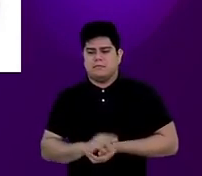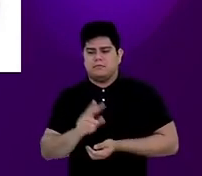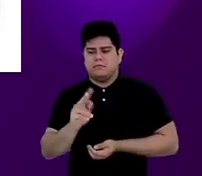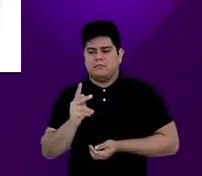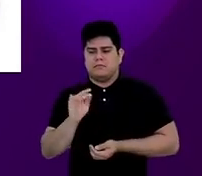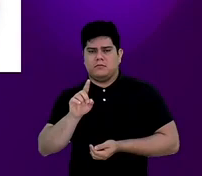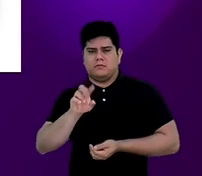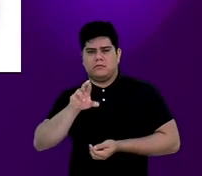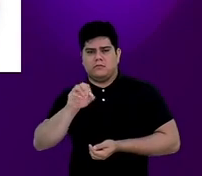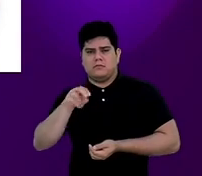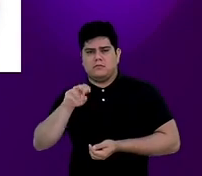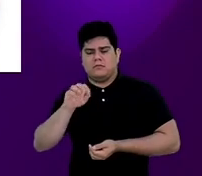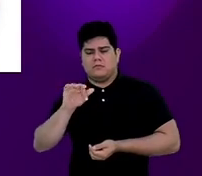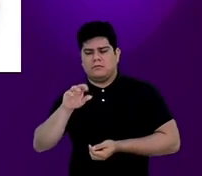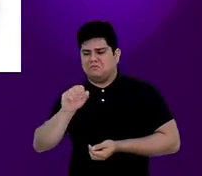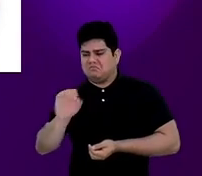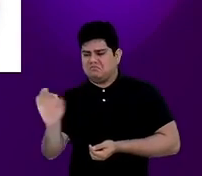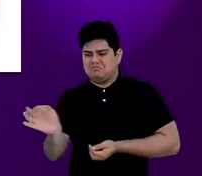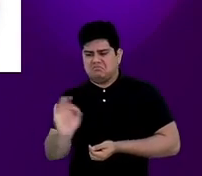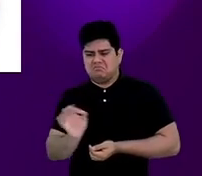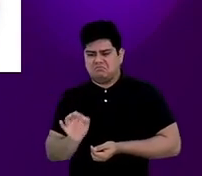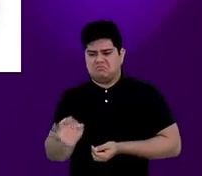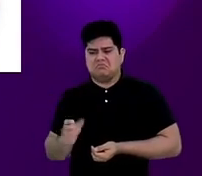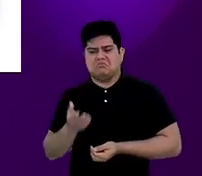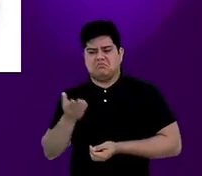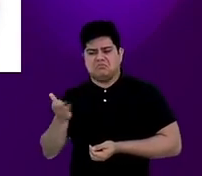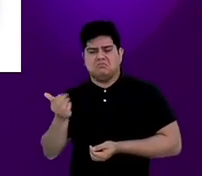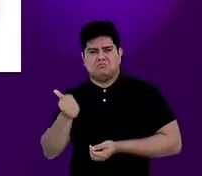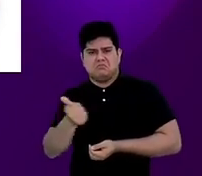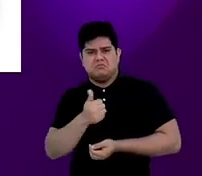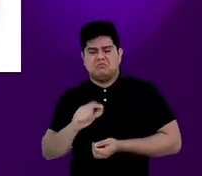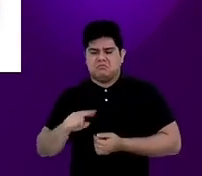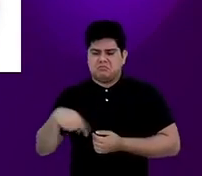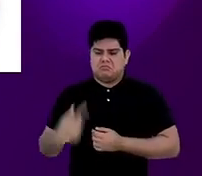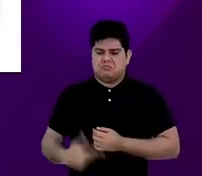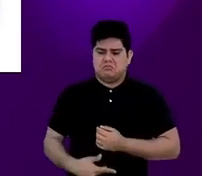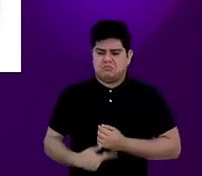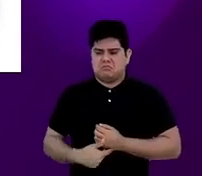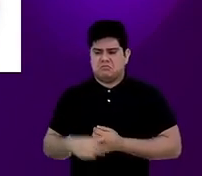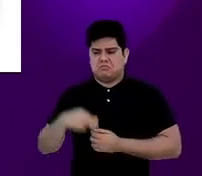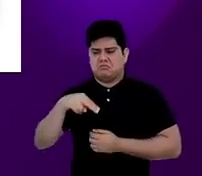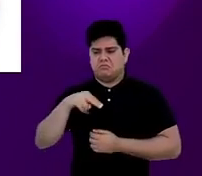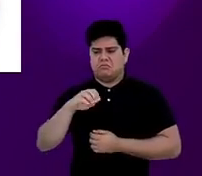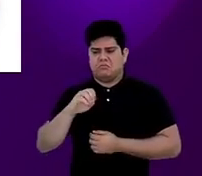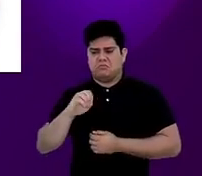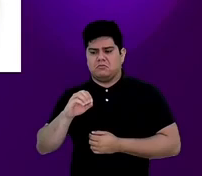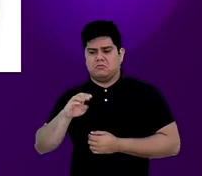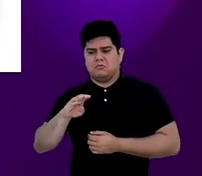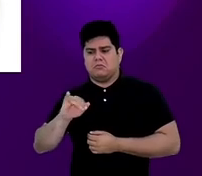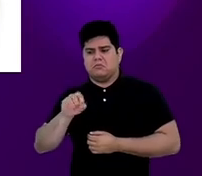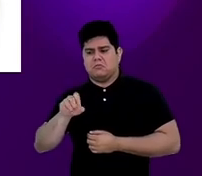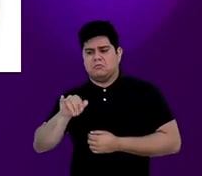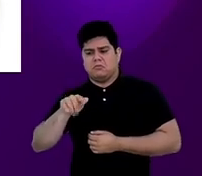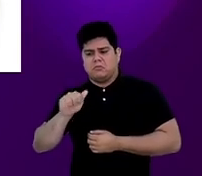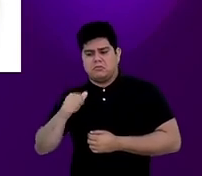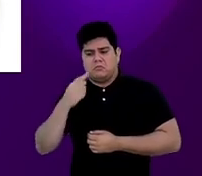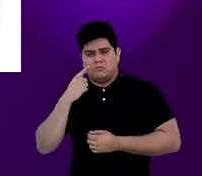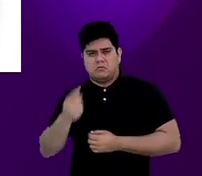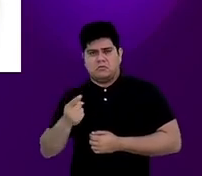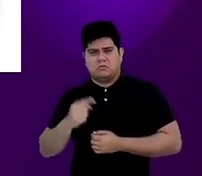mesmo paciente, é um paciente que foi muito bem no pós-operatório, a neobexiga aqui com a conformação esferizada, como a